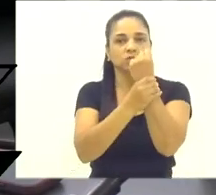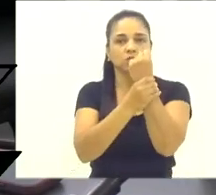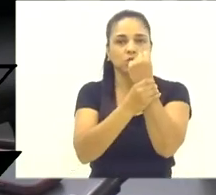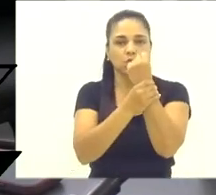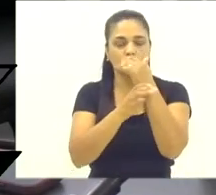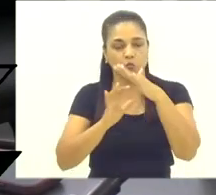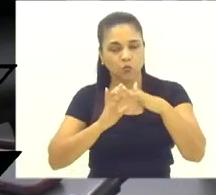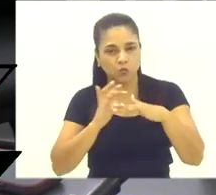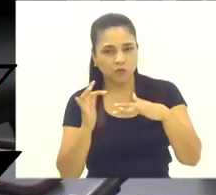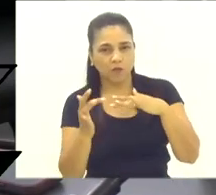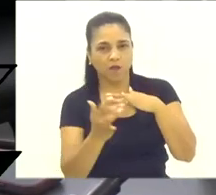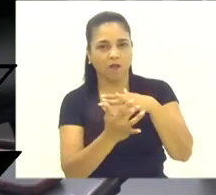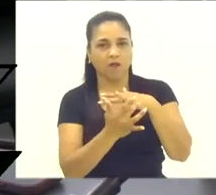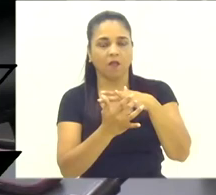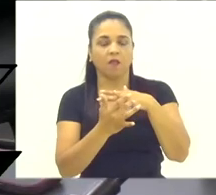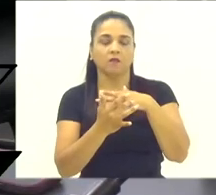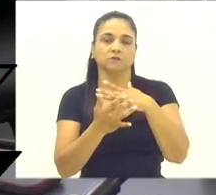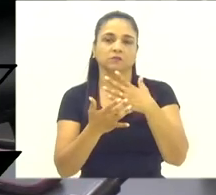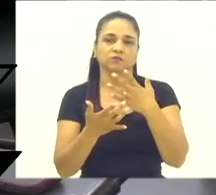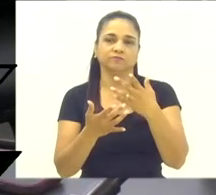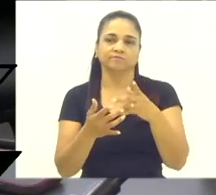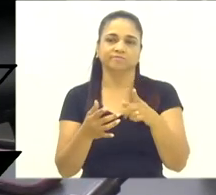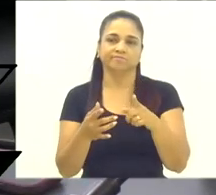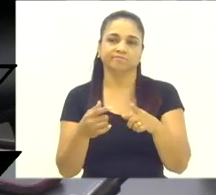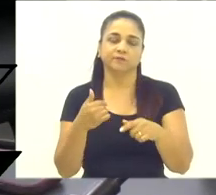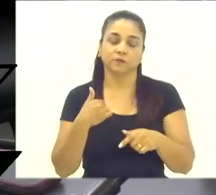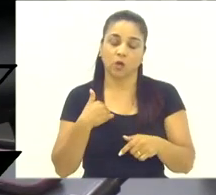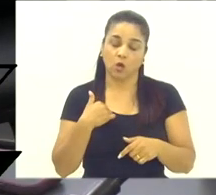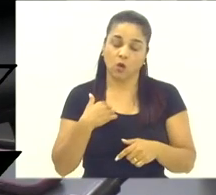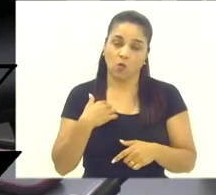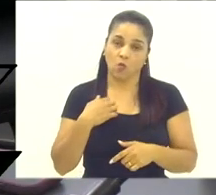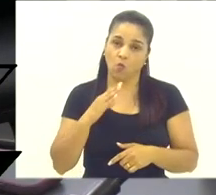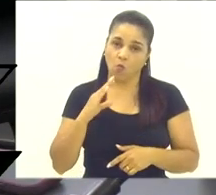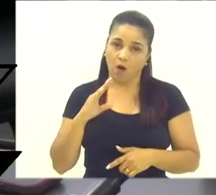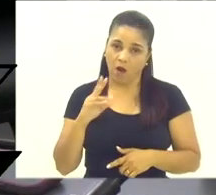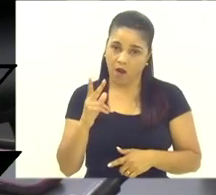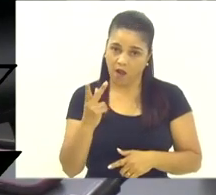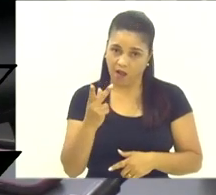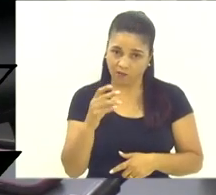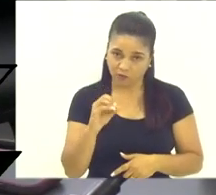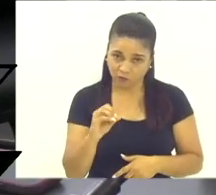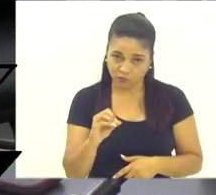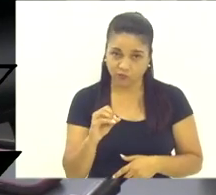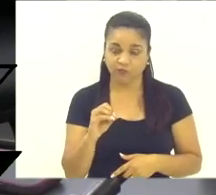sobre porque também eu acho que a gente não pode